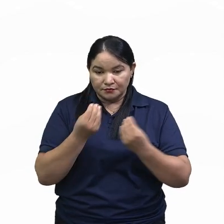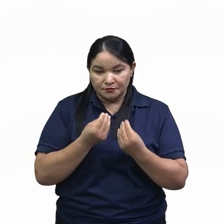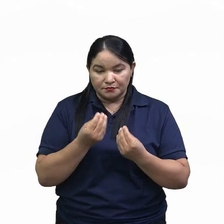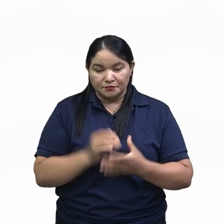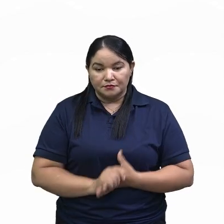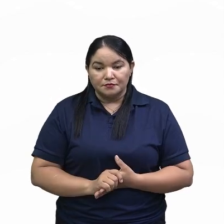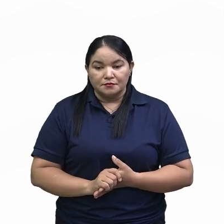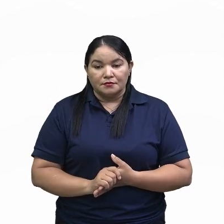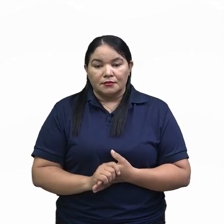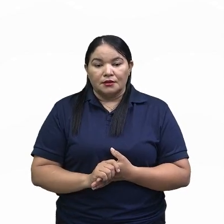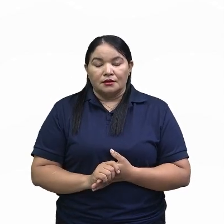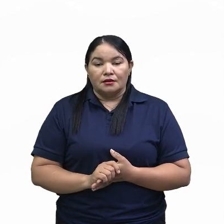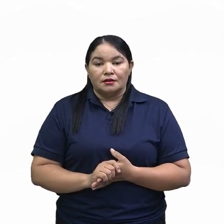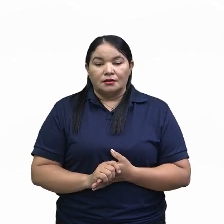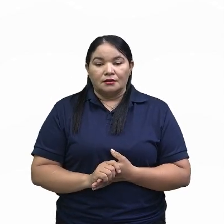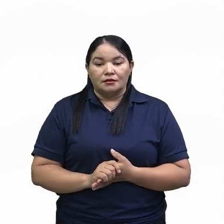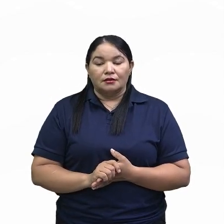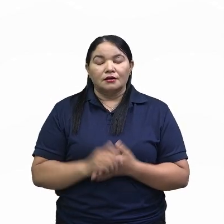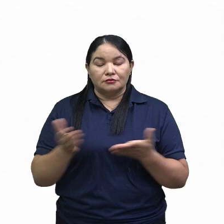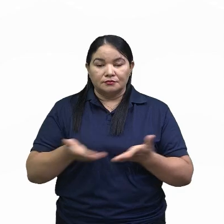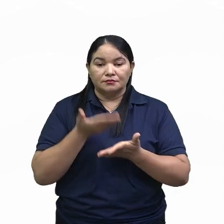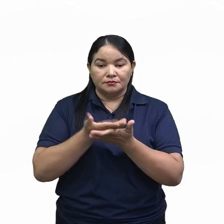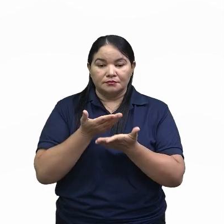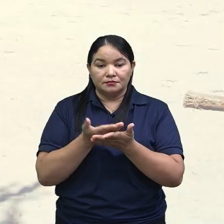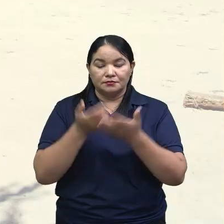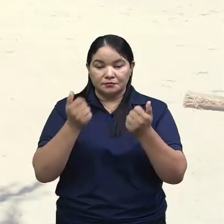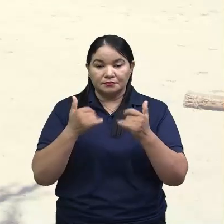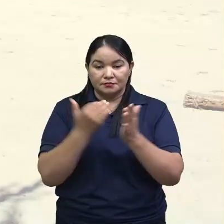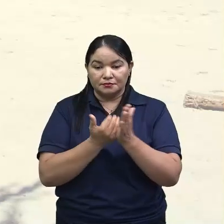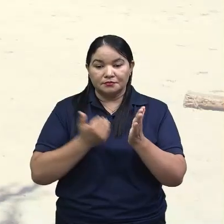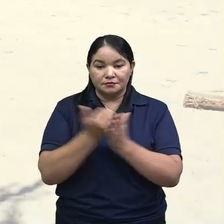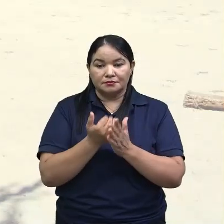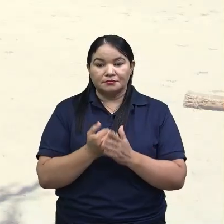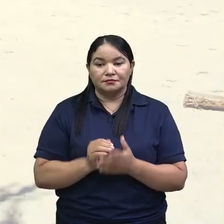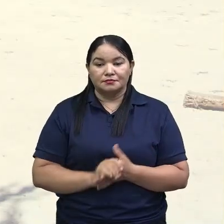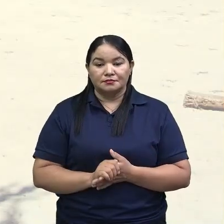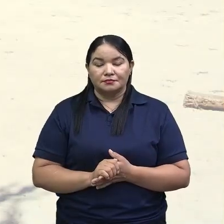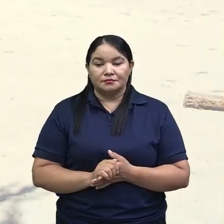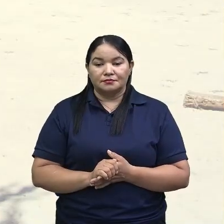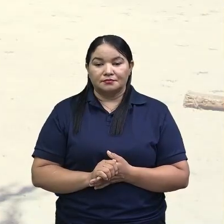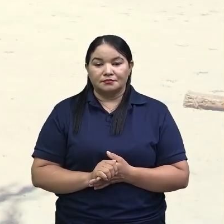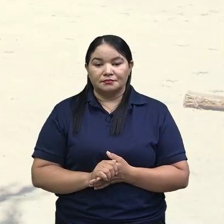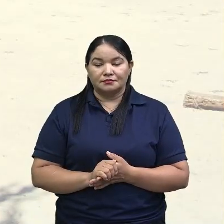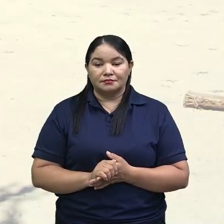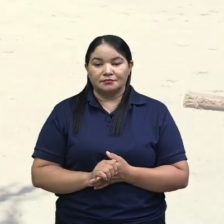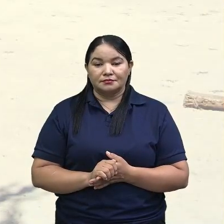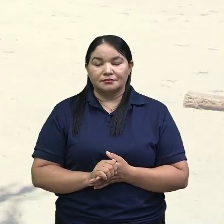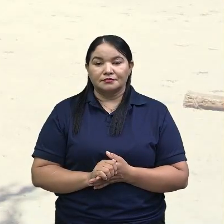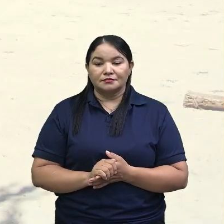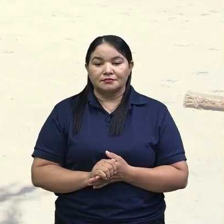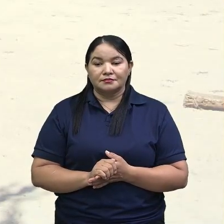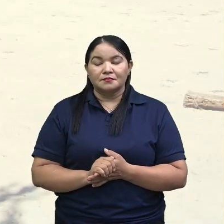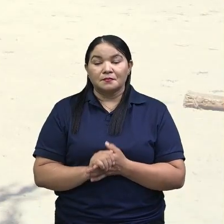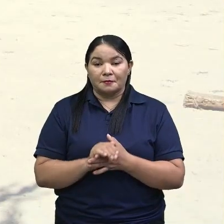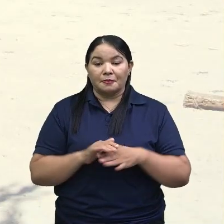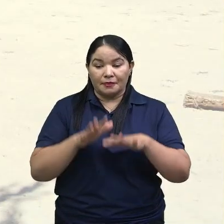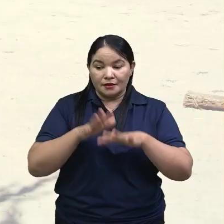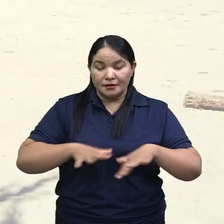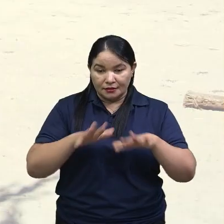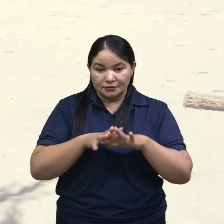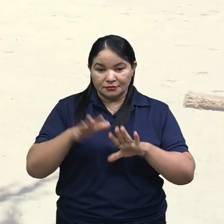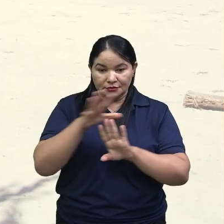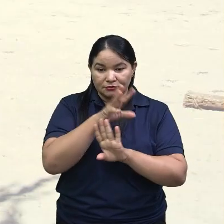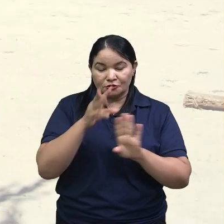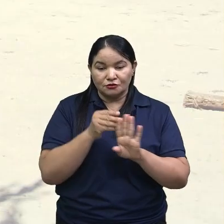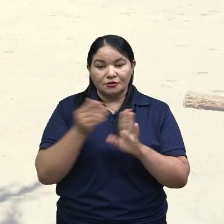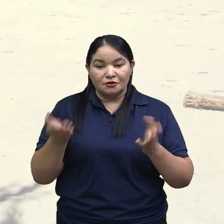melhor o andamento dessa aula. E para falar sobre raça e etnia na região amazônica, a gente não pode deixar